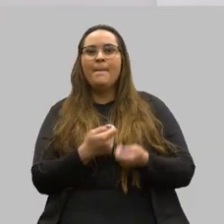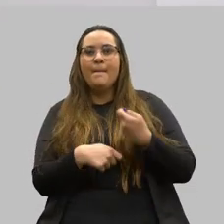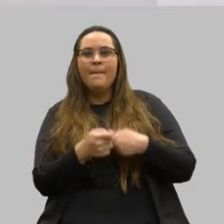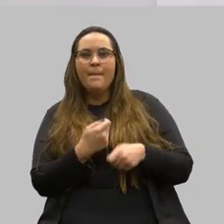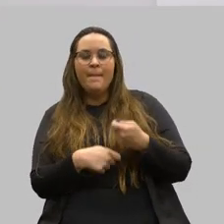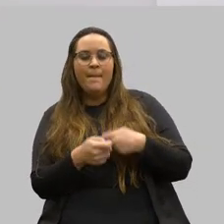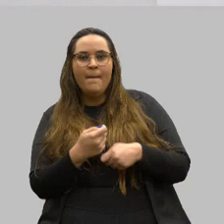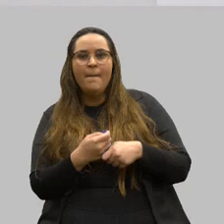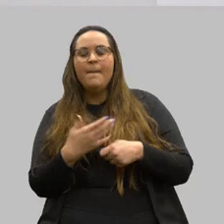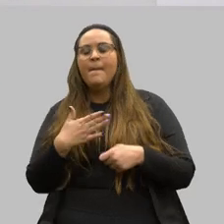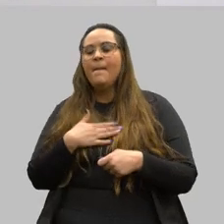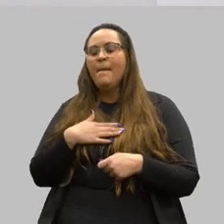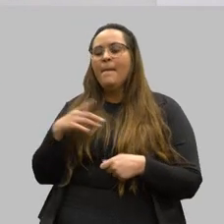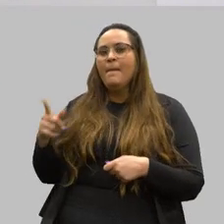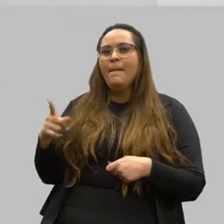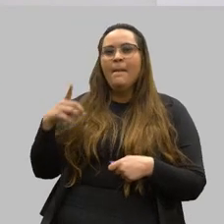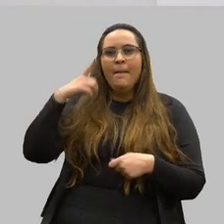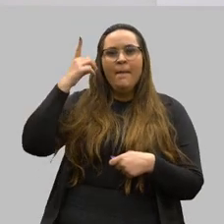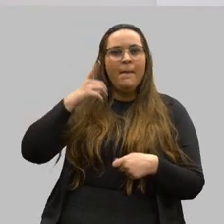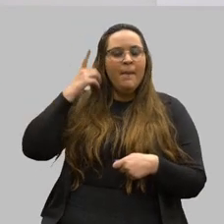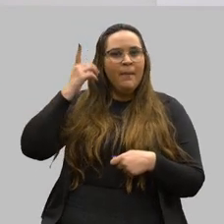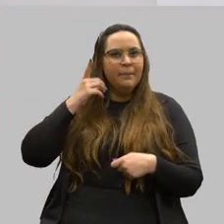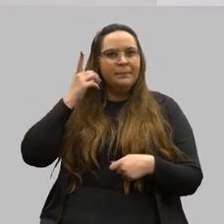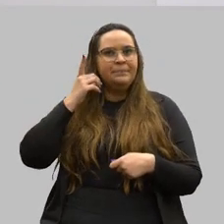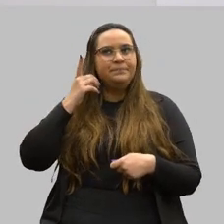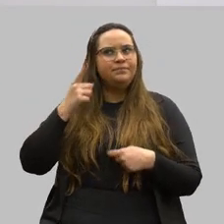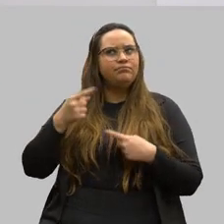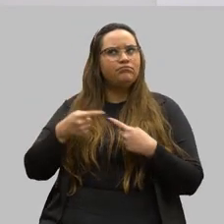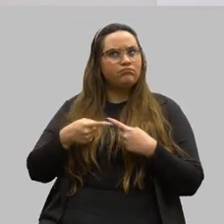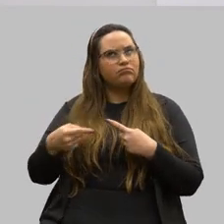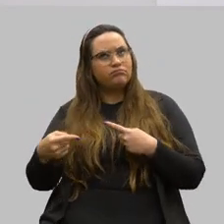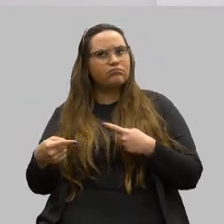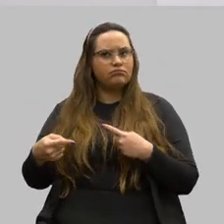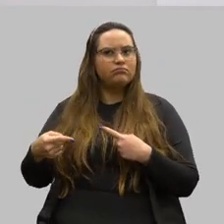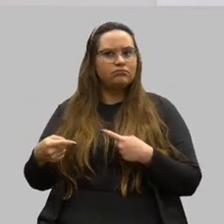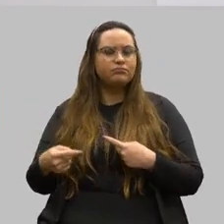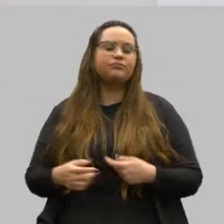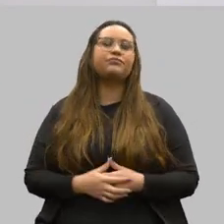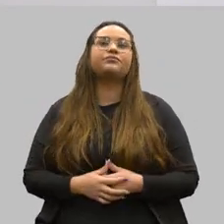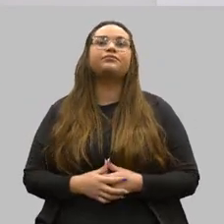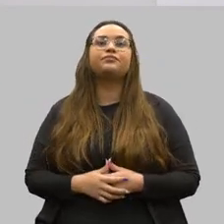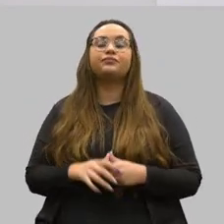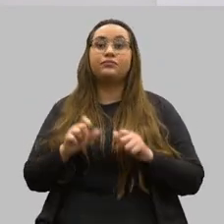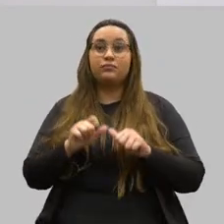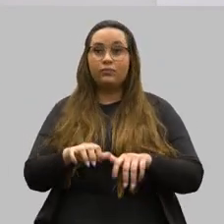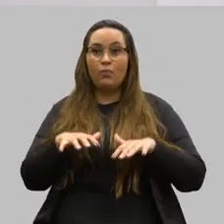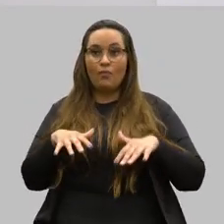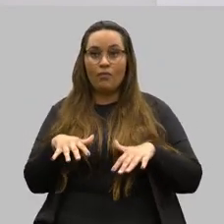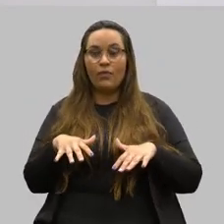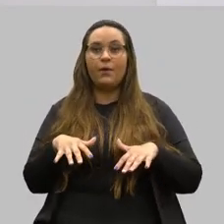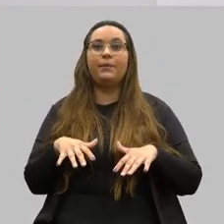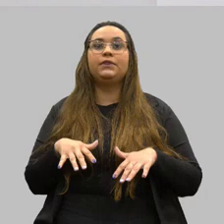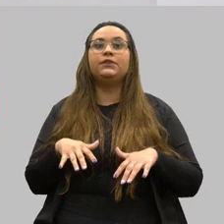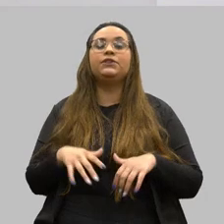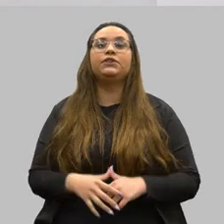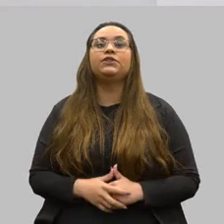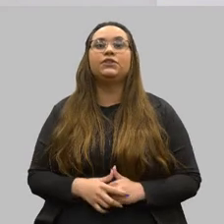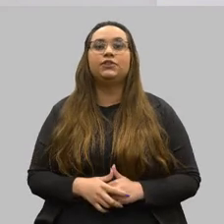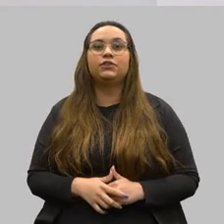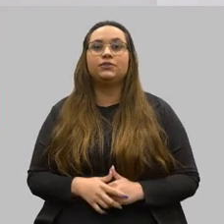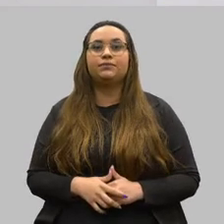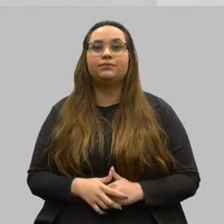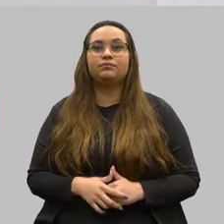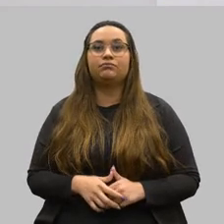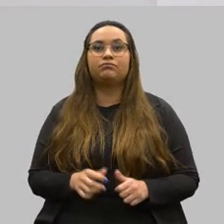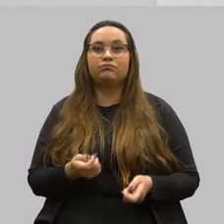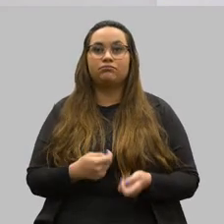eu e deputado Professor Cleiton realizamos essa semana essa semana uma audiência pública na comissão de